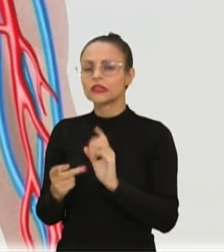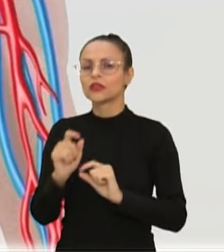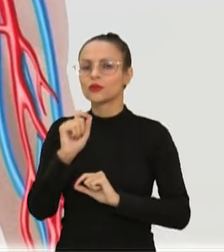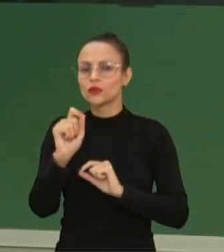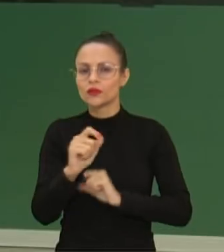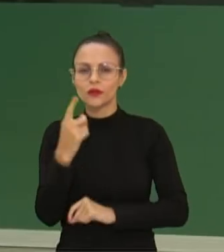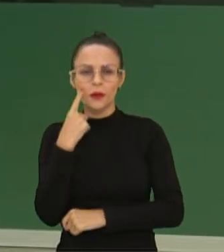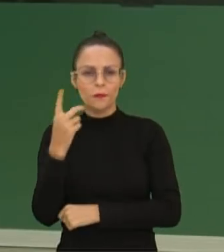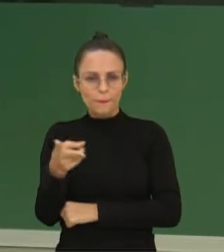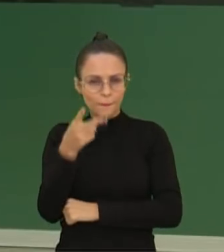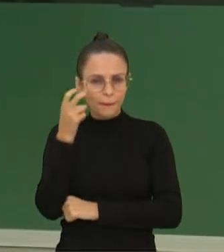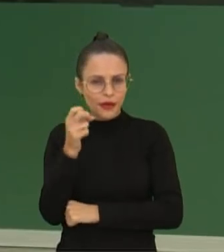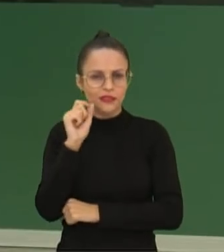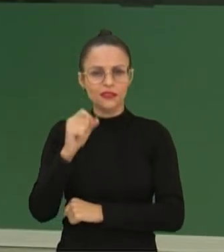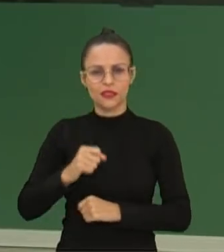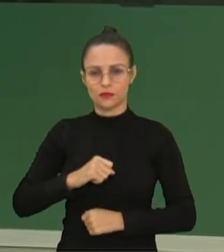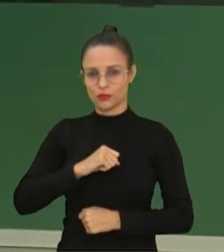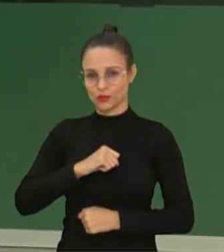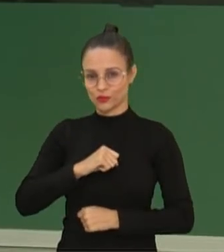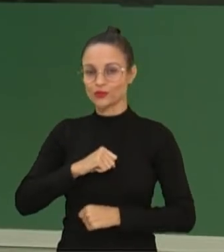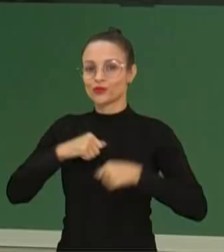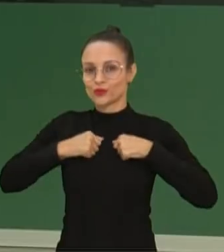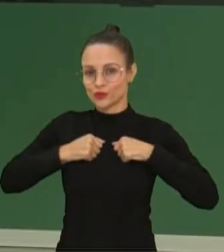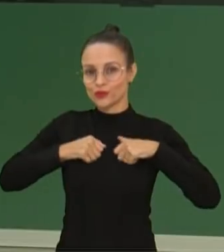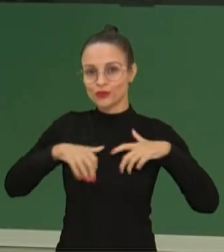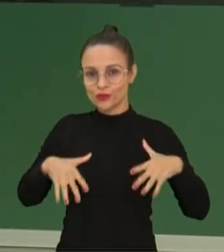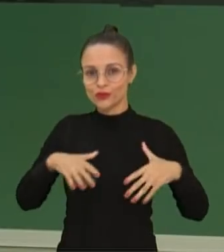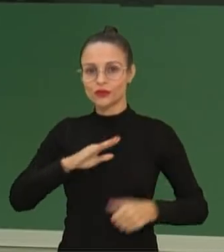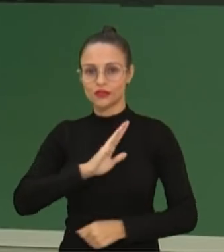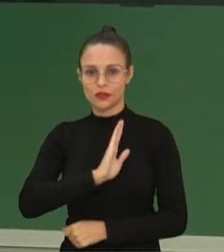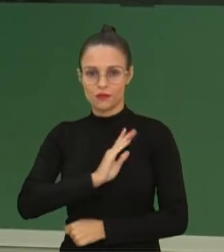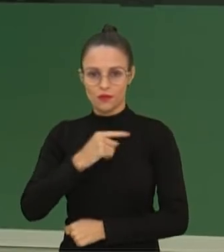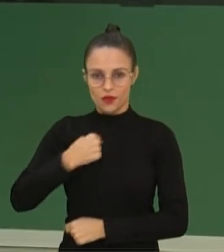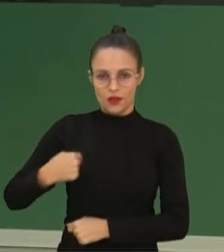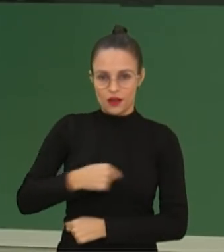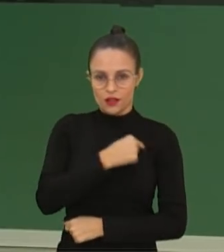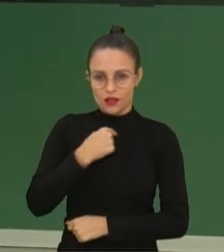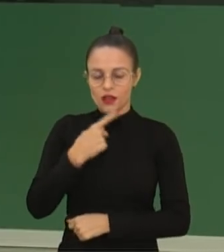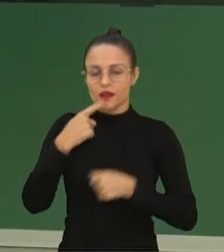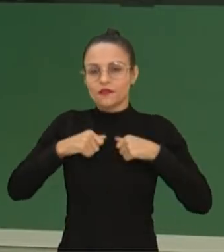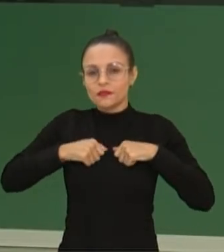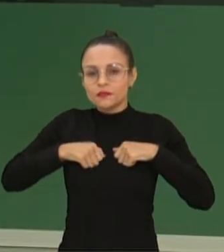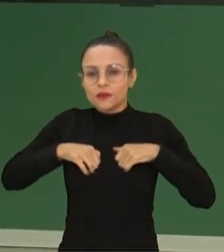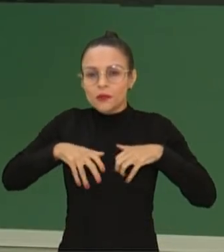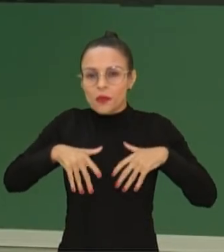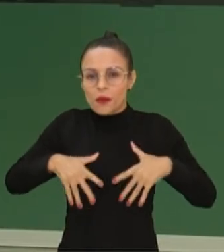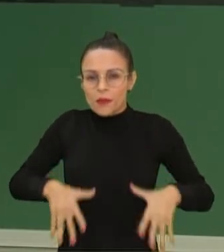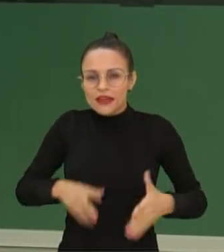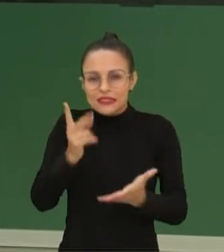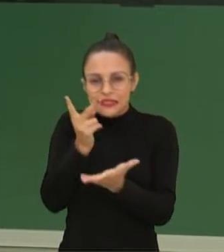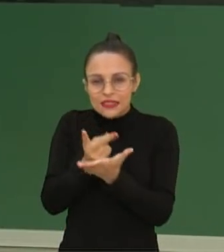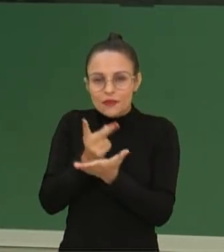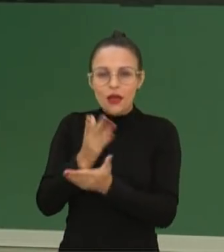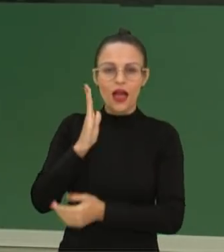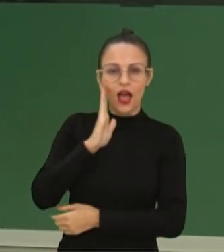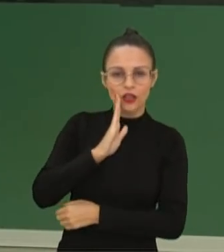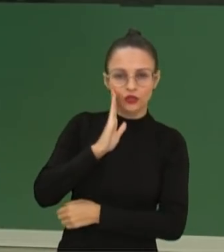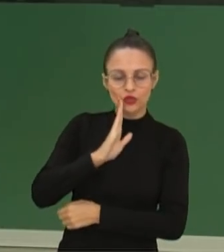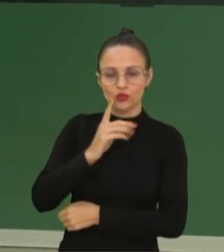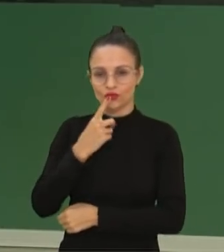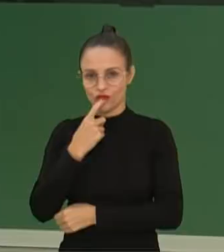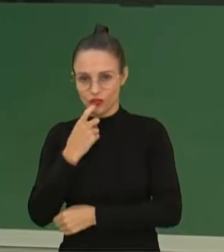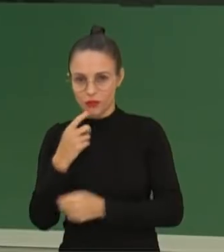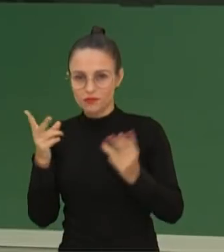ilustrações aí que a gente vê do sistema cardiovascular, os vasos sanguíneos estão sempre pintados de azul e